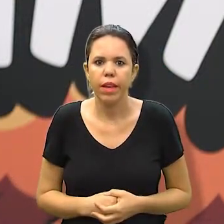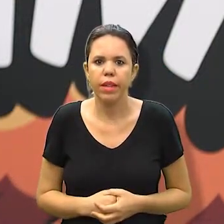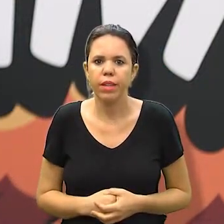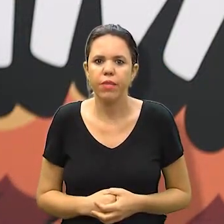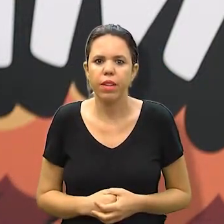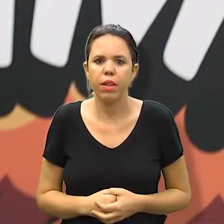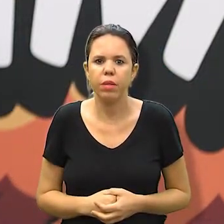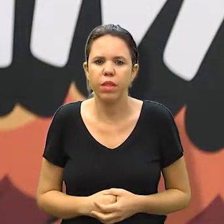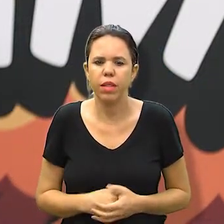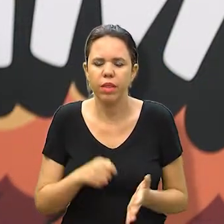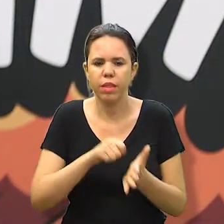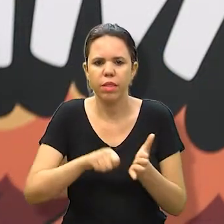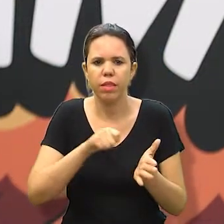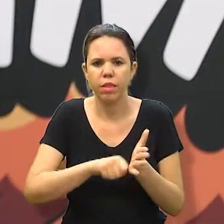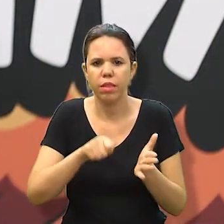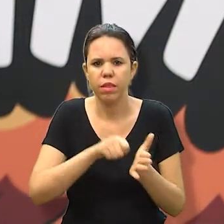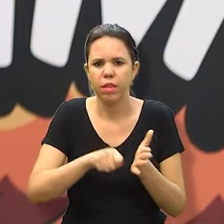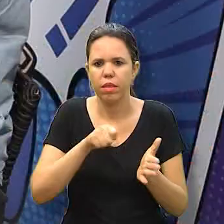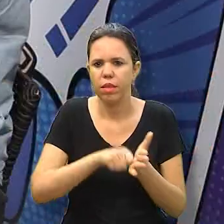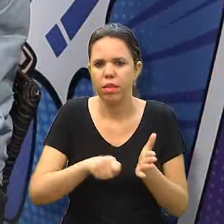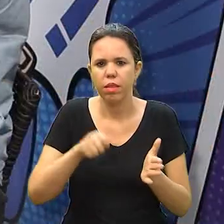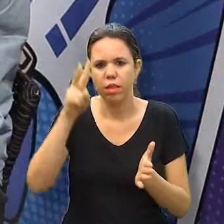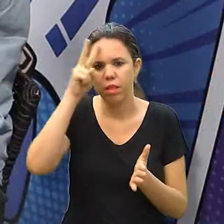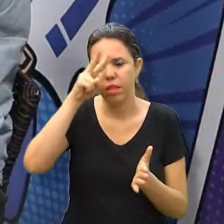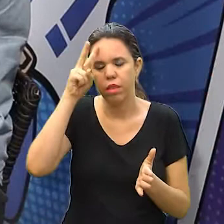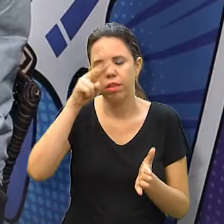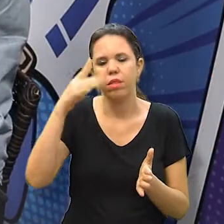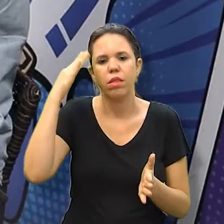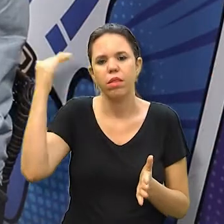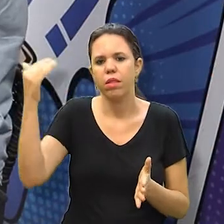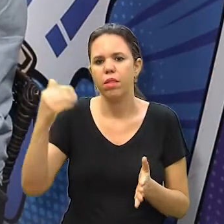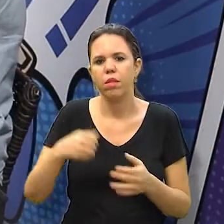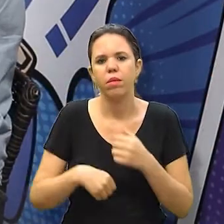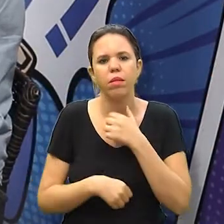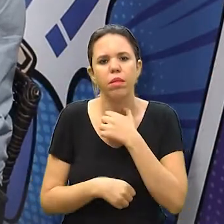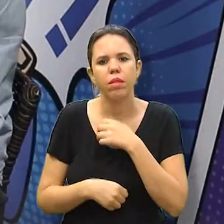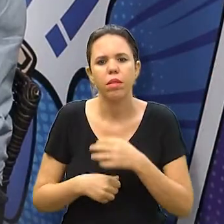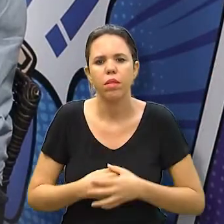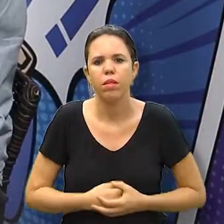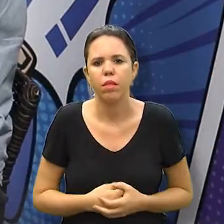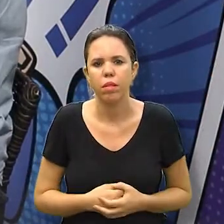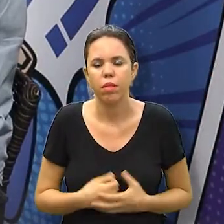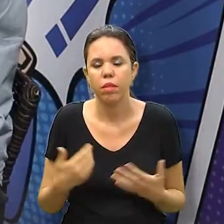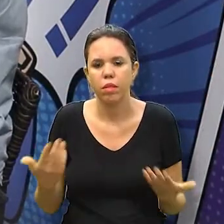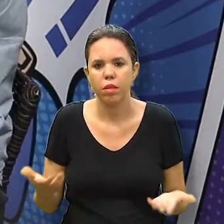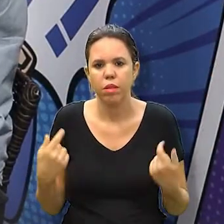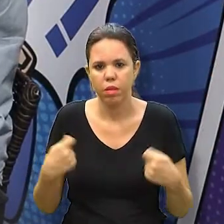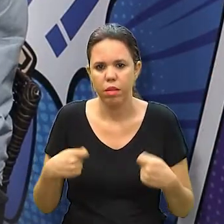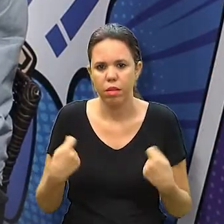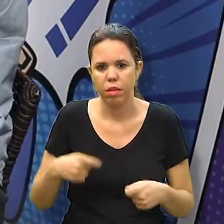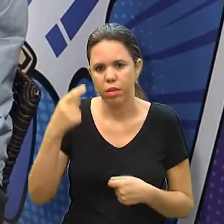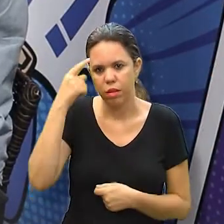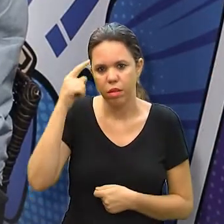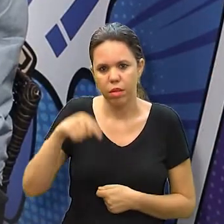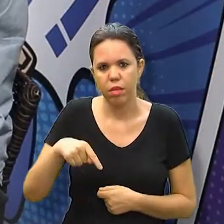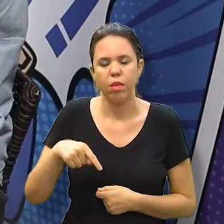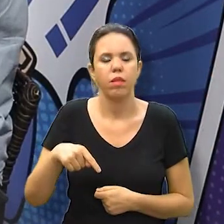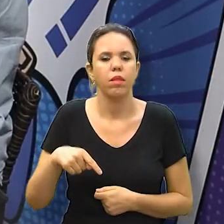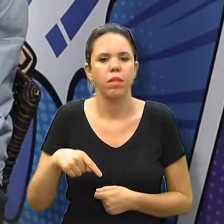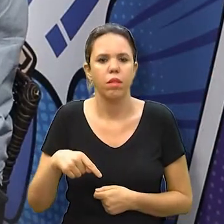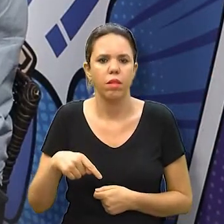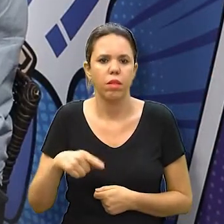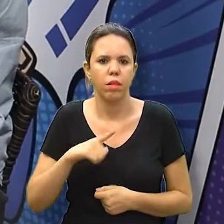é escrever sobre essas histórias tão conhecidas? Pois é, precisava de uma